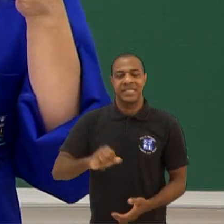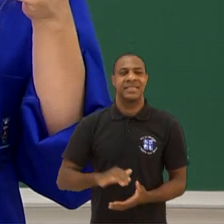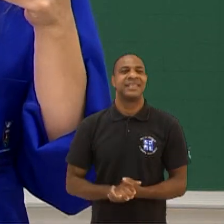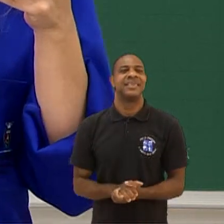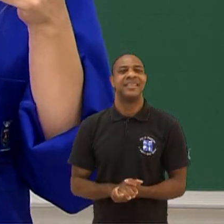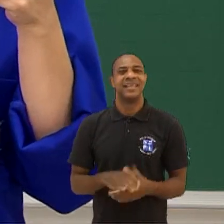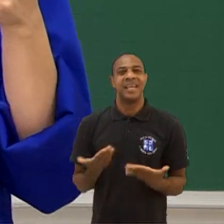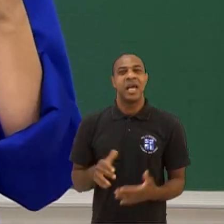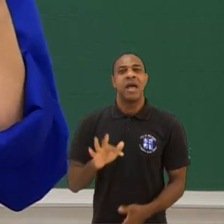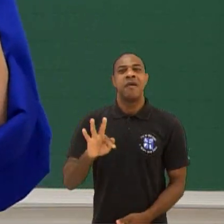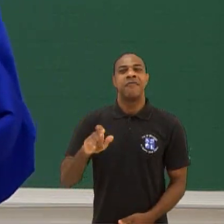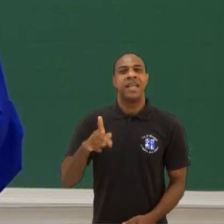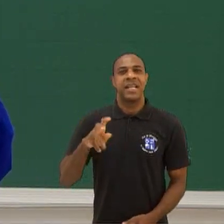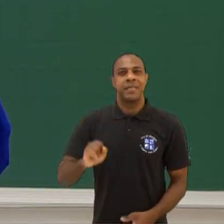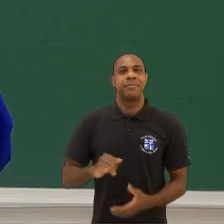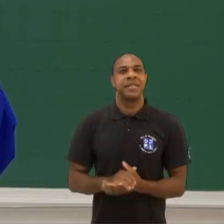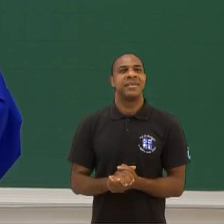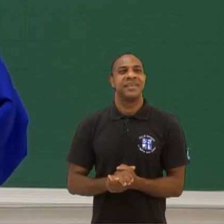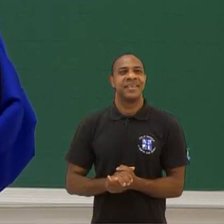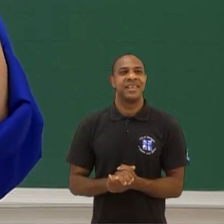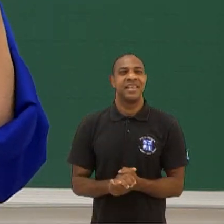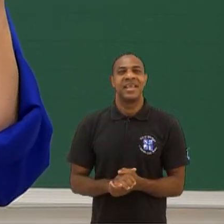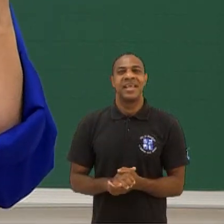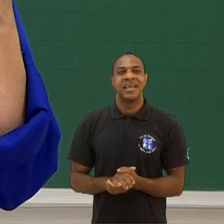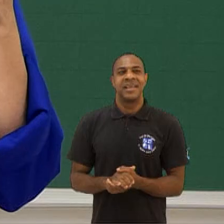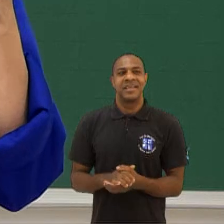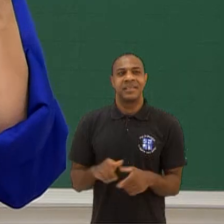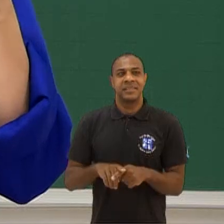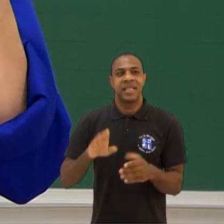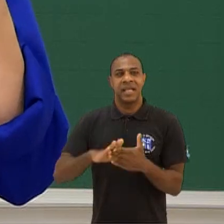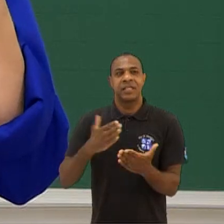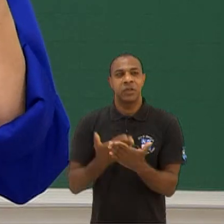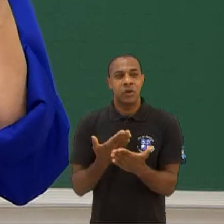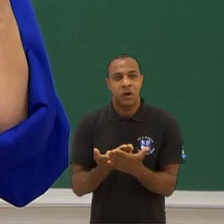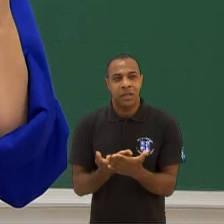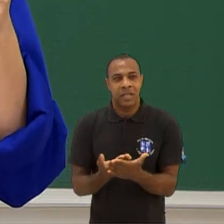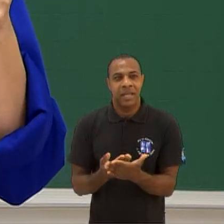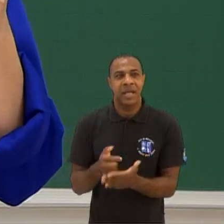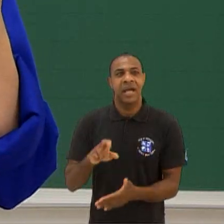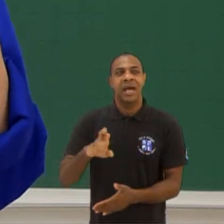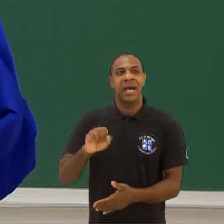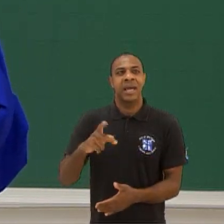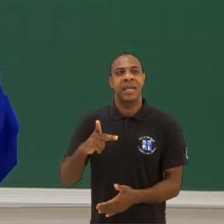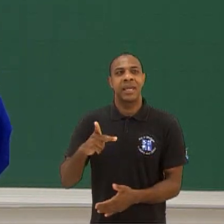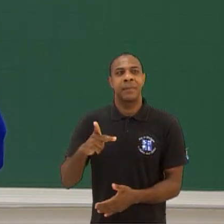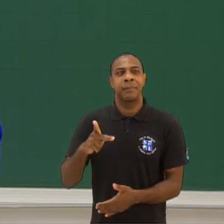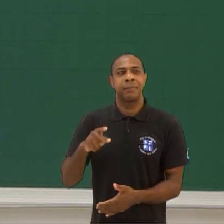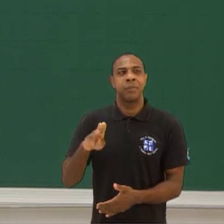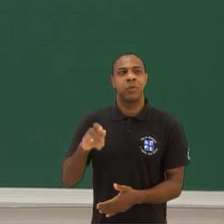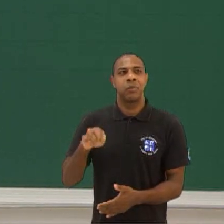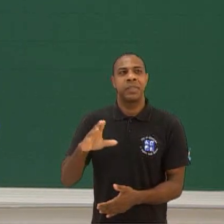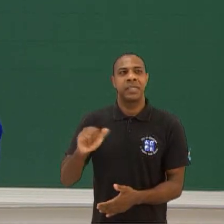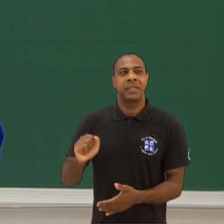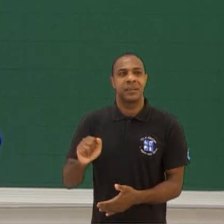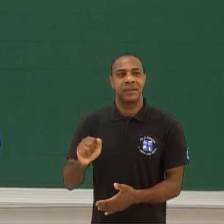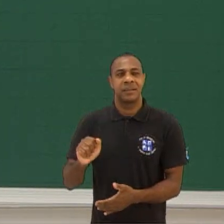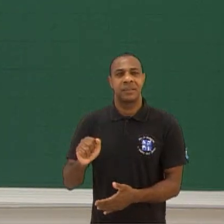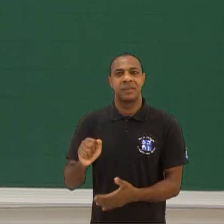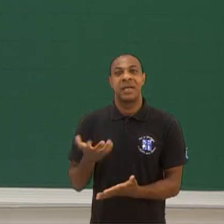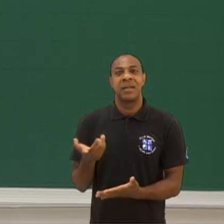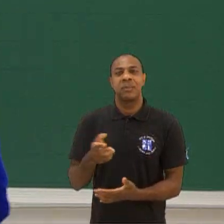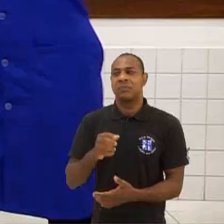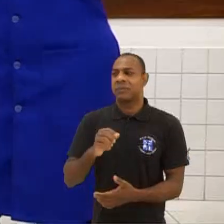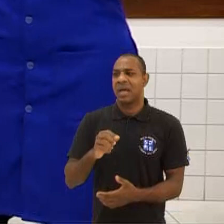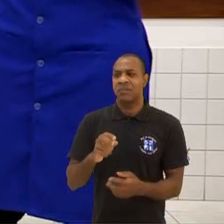anotado. Felipe Alfredo Ribas Machado, da Escola Estadual República do Uruguai de Curitiba, do